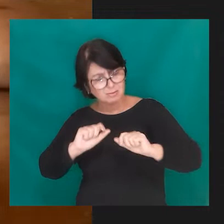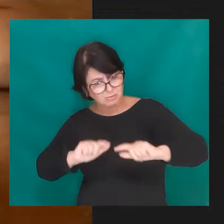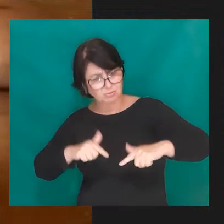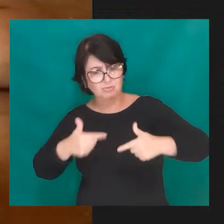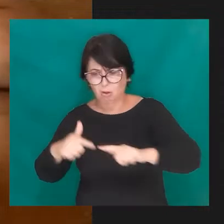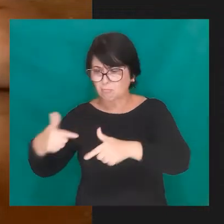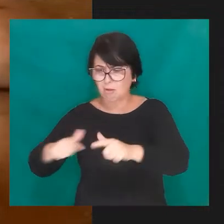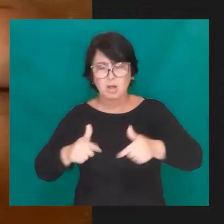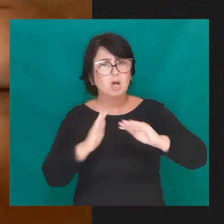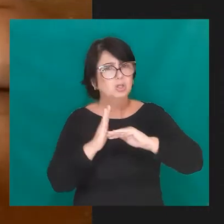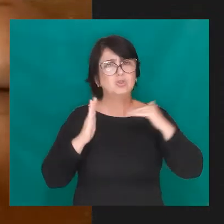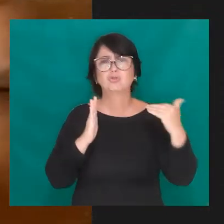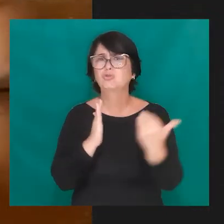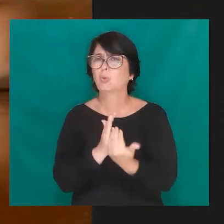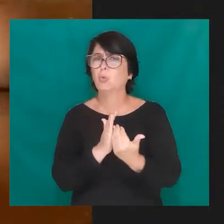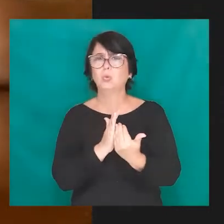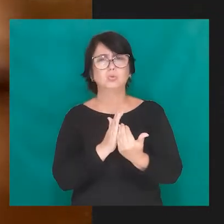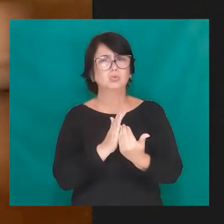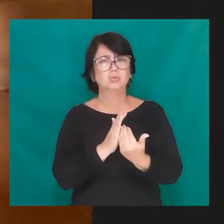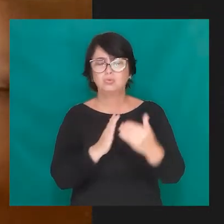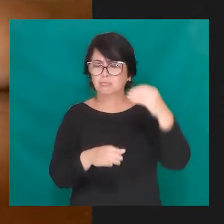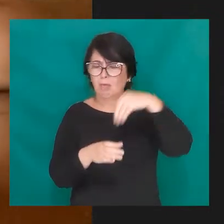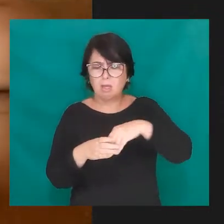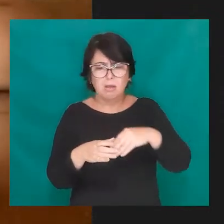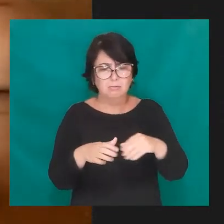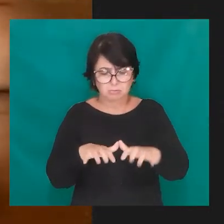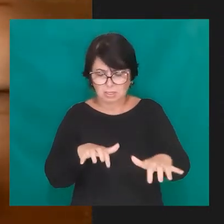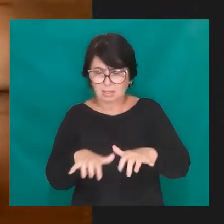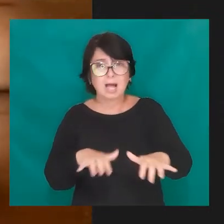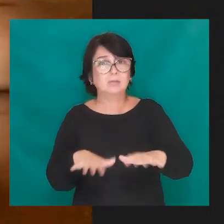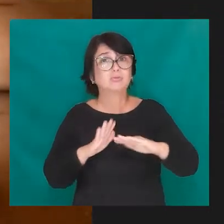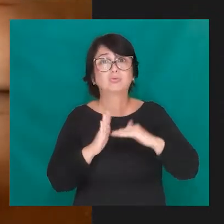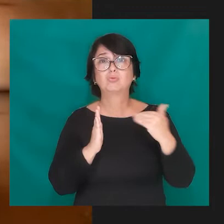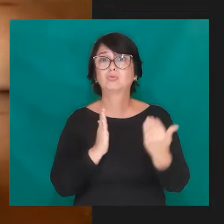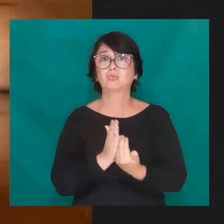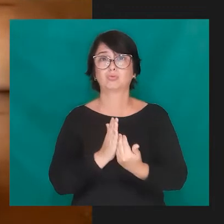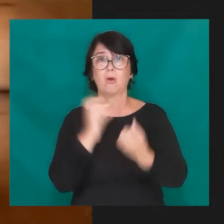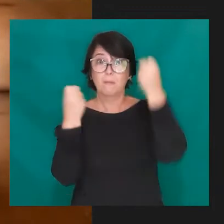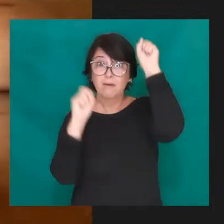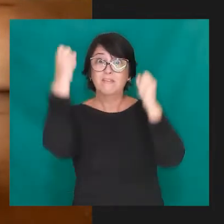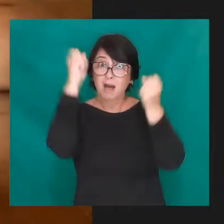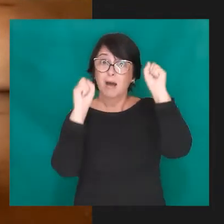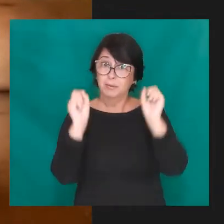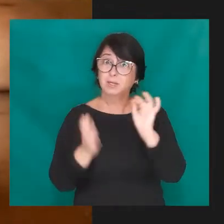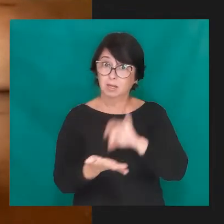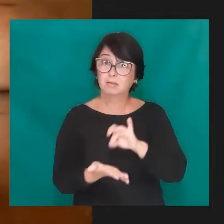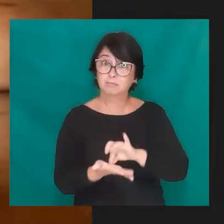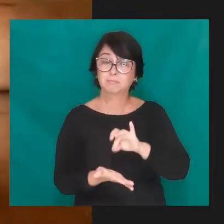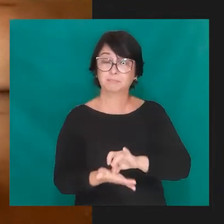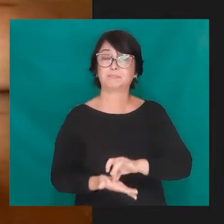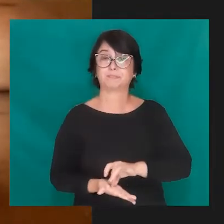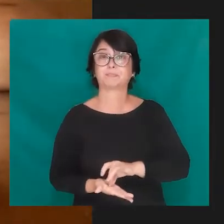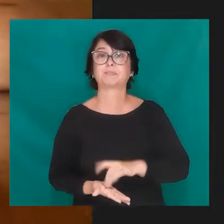as paletas, desde o teclado, desde a caixa, desde a carcaça. Quer dizer, não é uma montadora, é uma fábrica mesmo. Para mim, a única fábrica